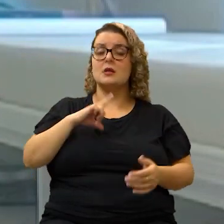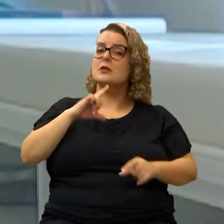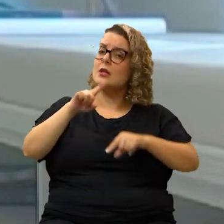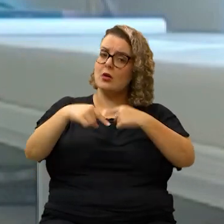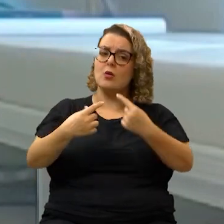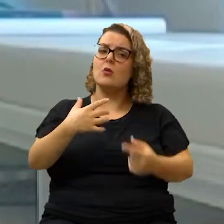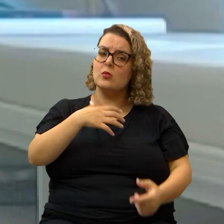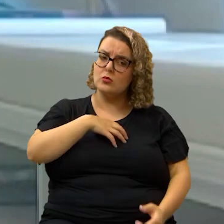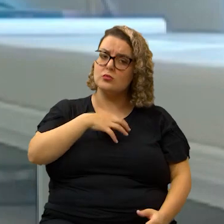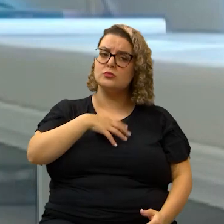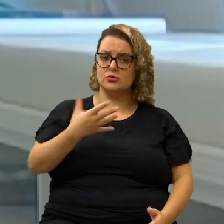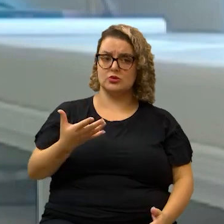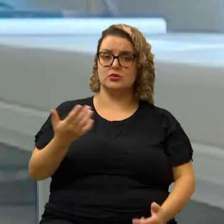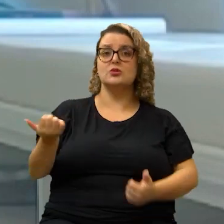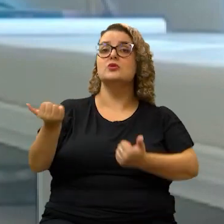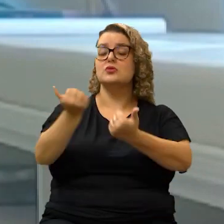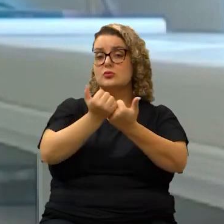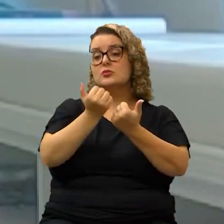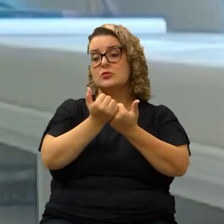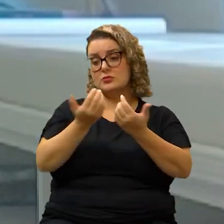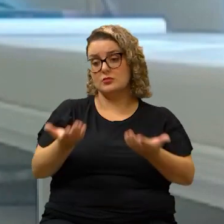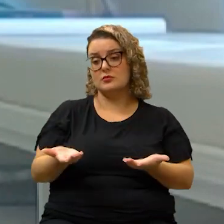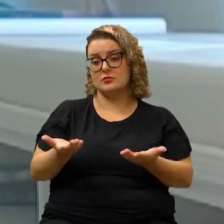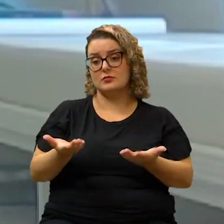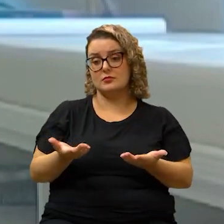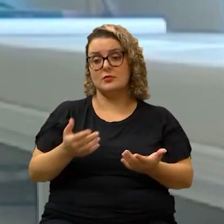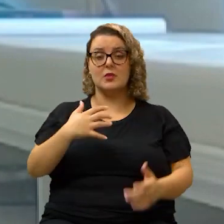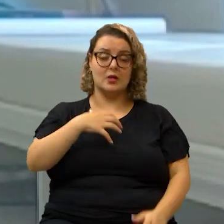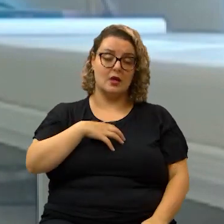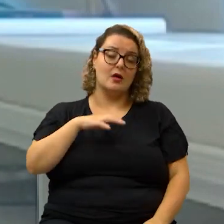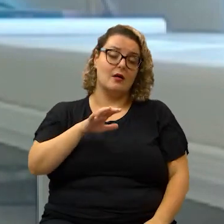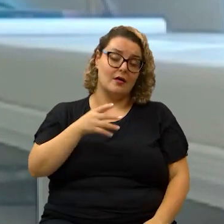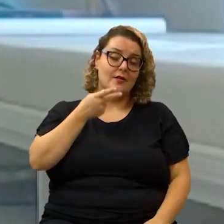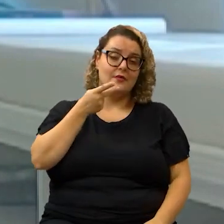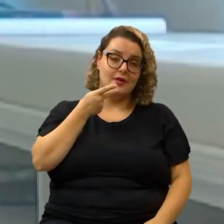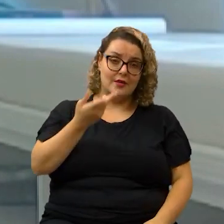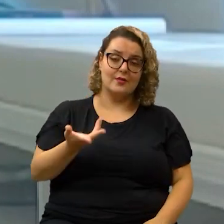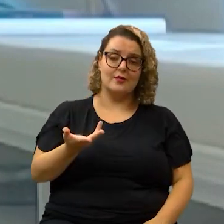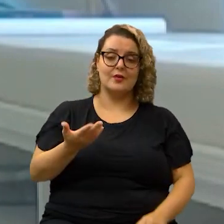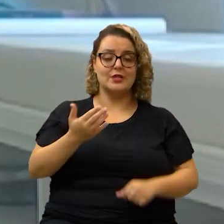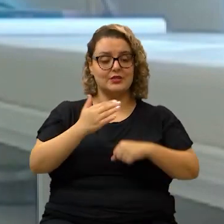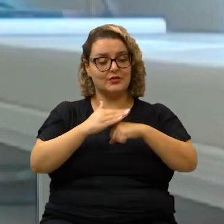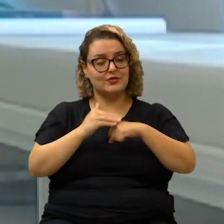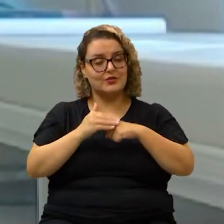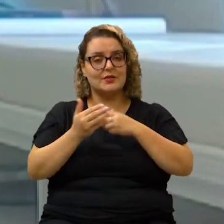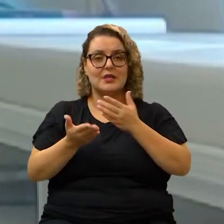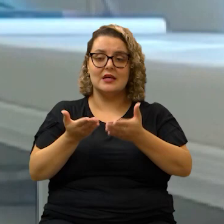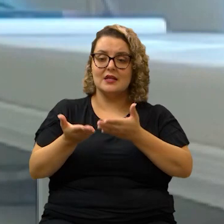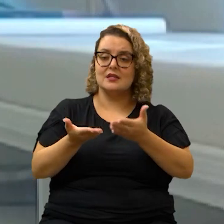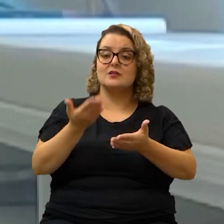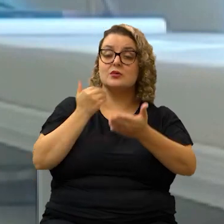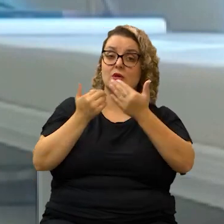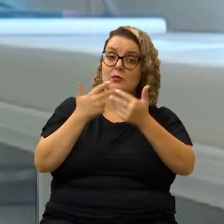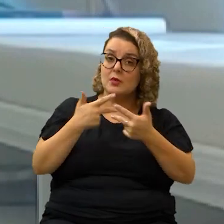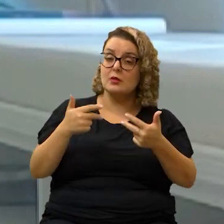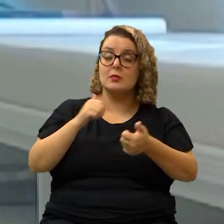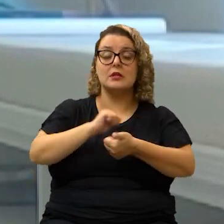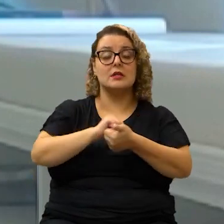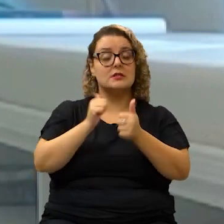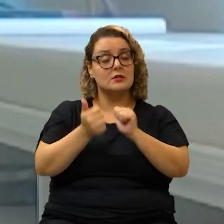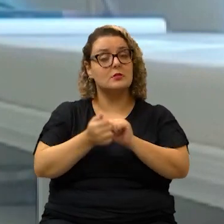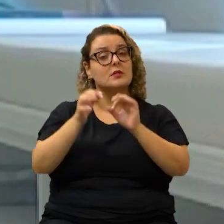de carinho, cuidado, alimentação adequada, esporte, sono e principalmente afeto, né?